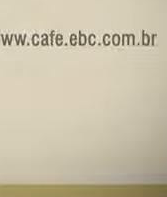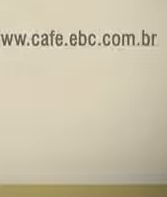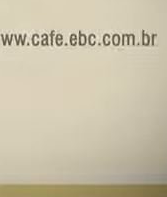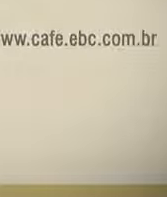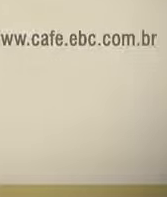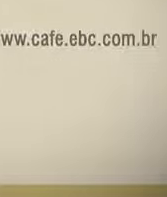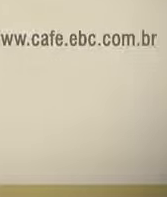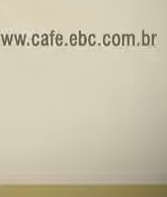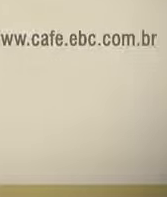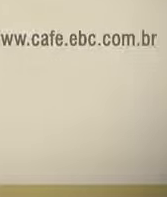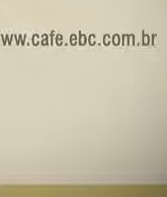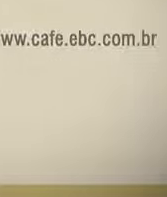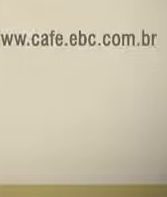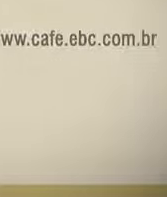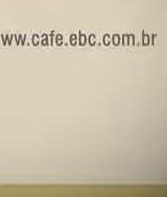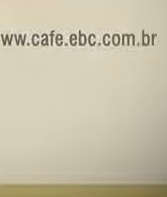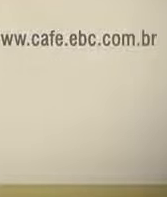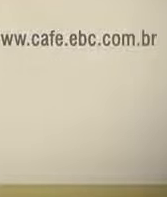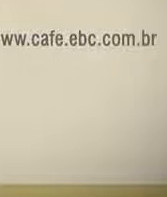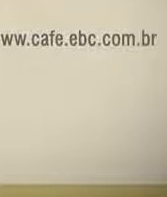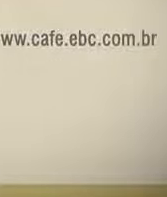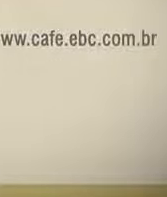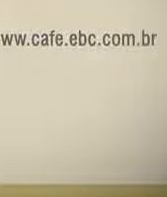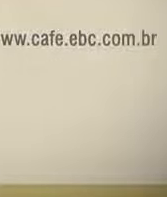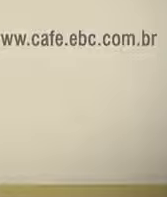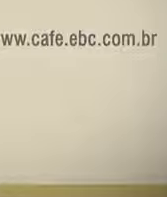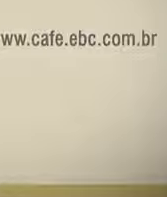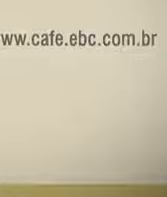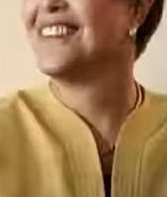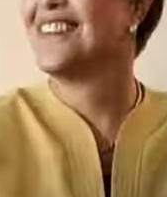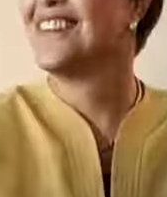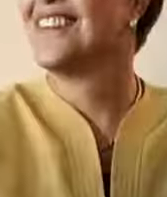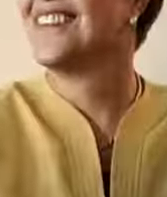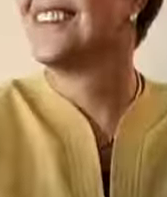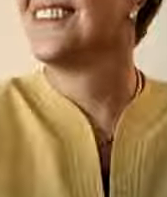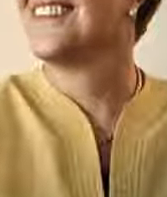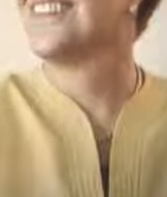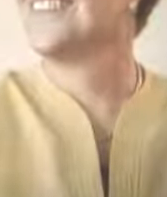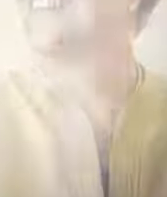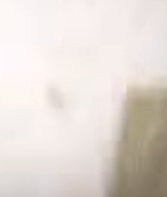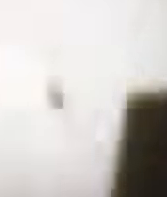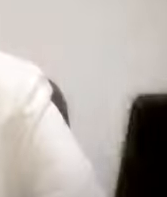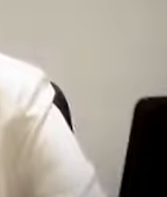www.cafe.com.br nós voltamos na próxima segunda-feira até